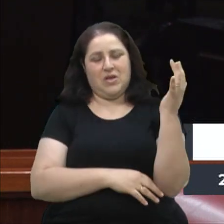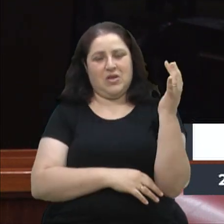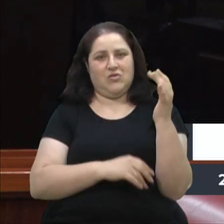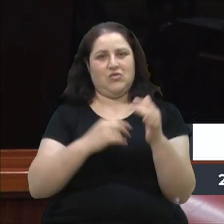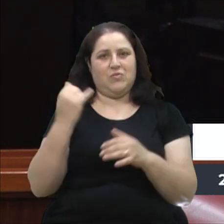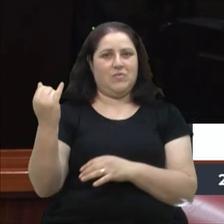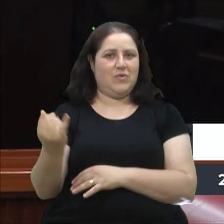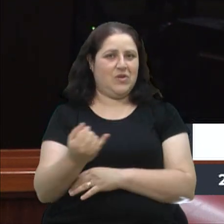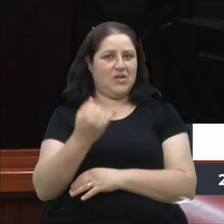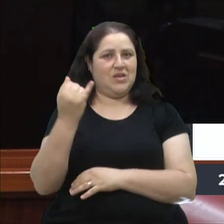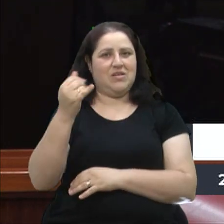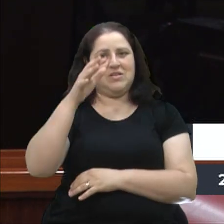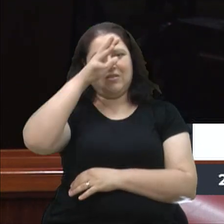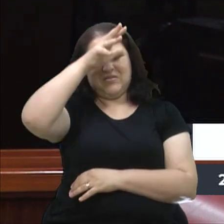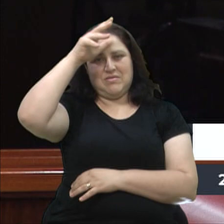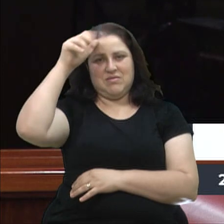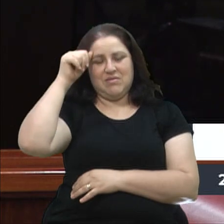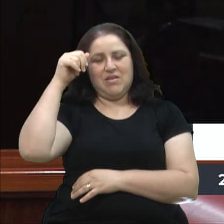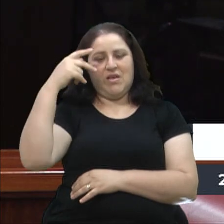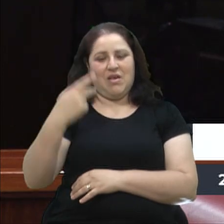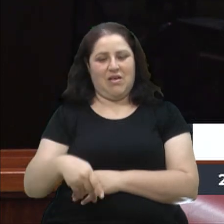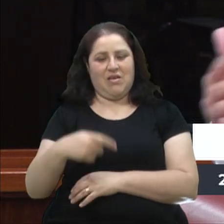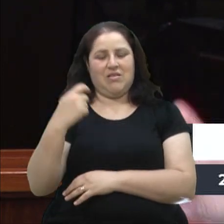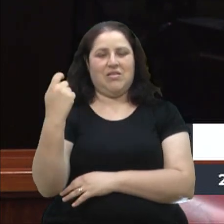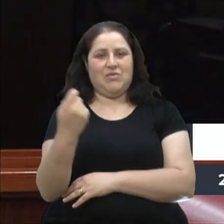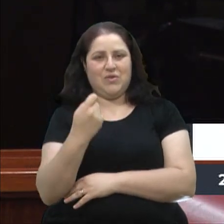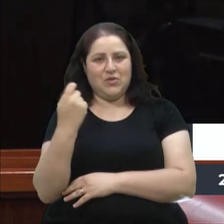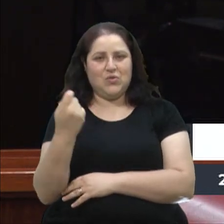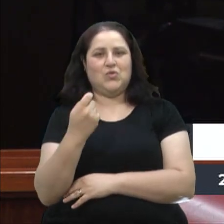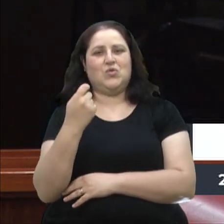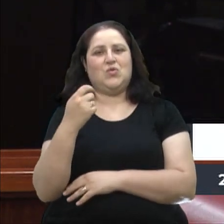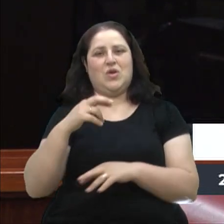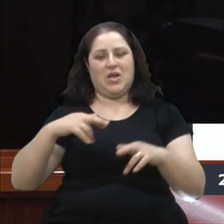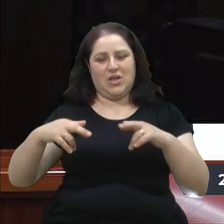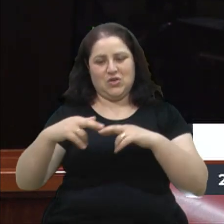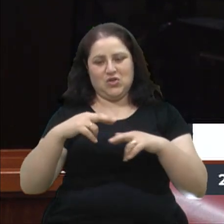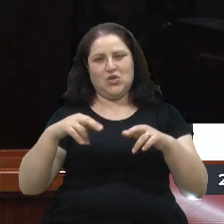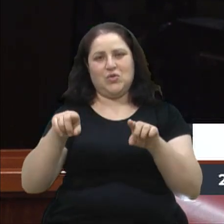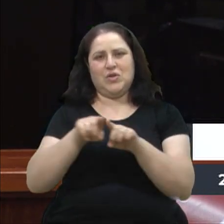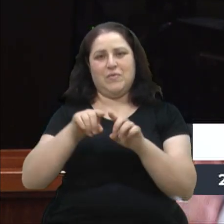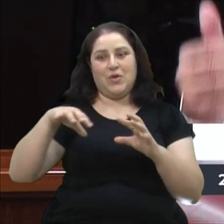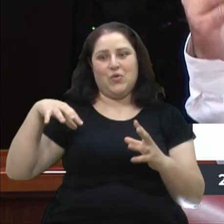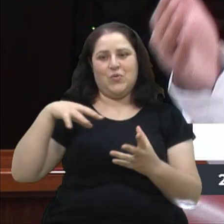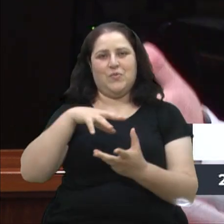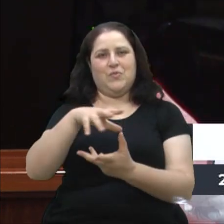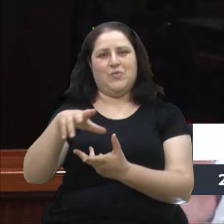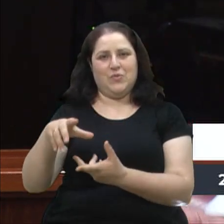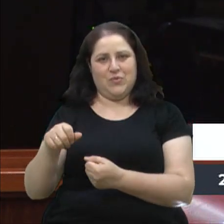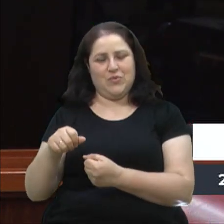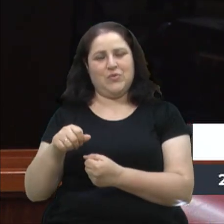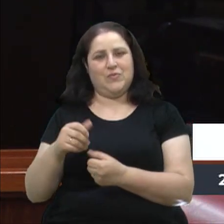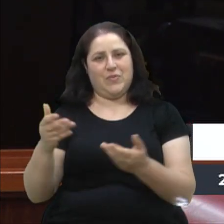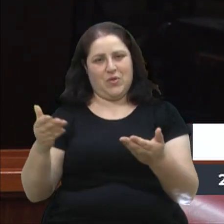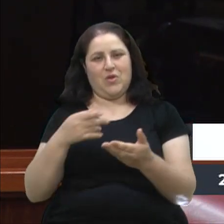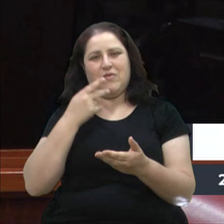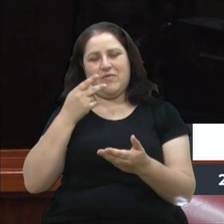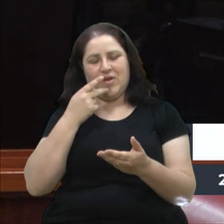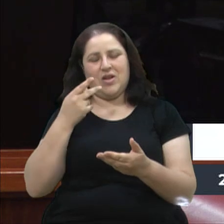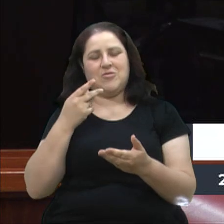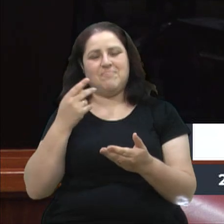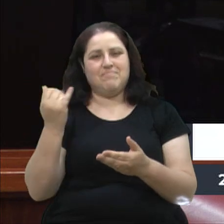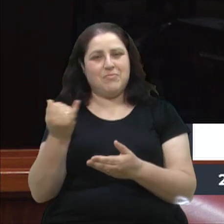só para a nossa região, não só para o nosso estado, mas para o resto do mundo. Então, mais no sentido de saudar a importância da tua